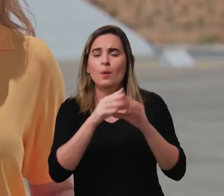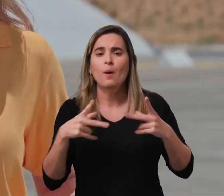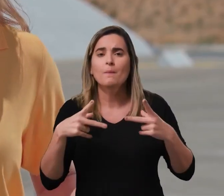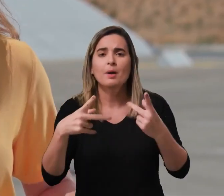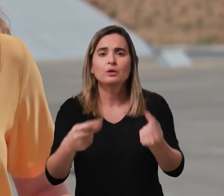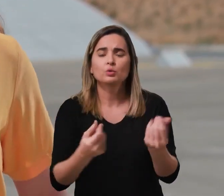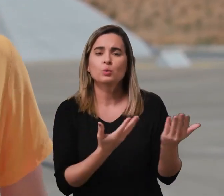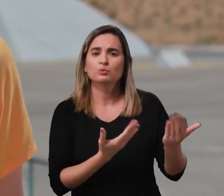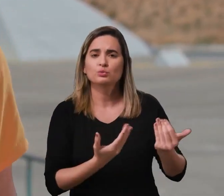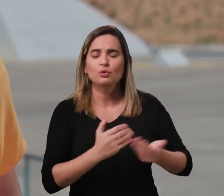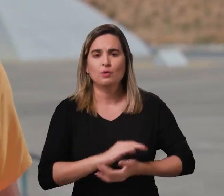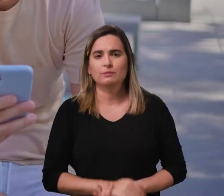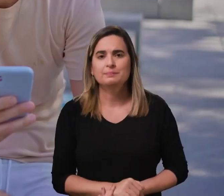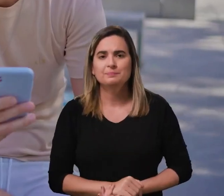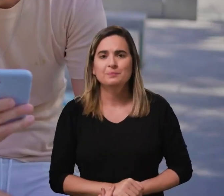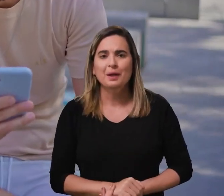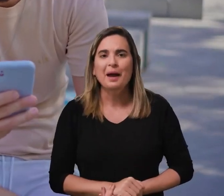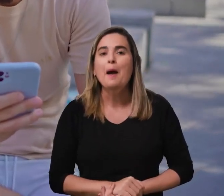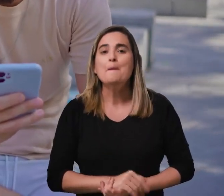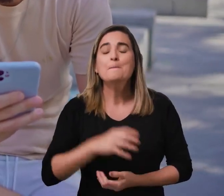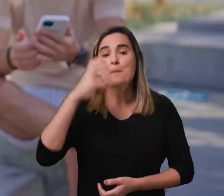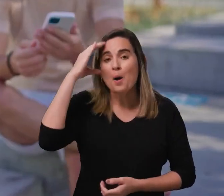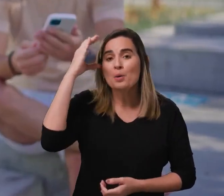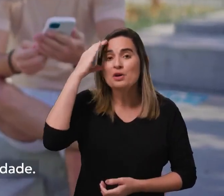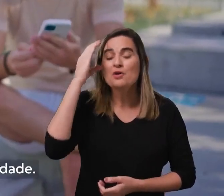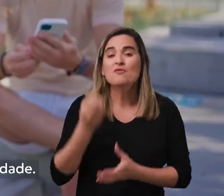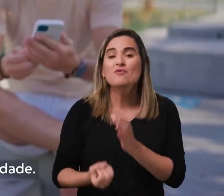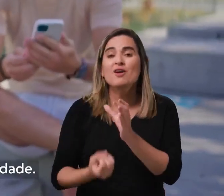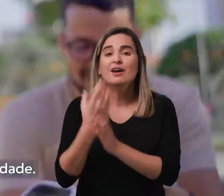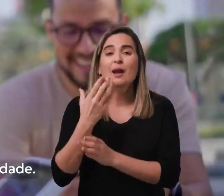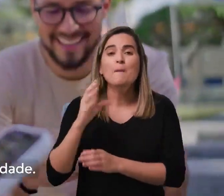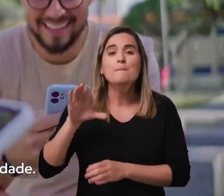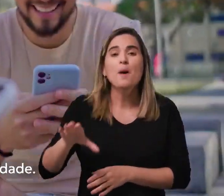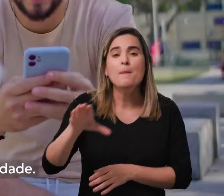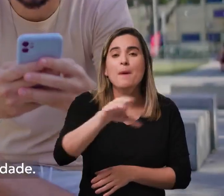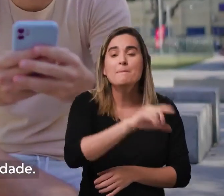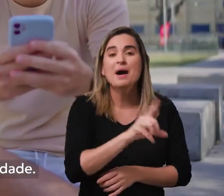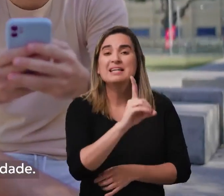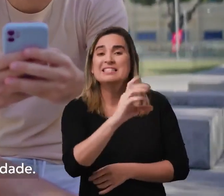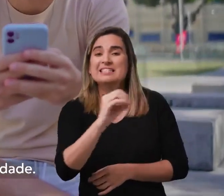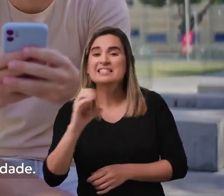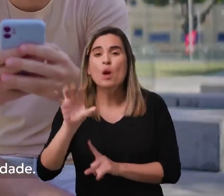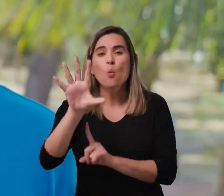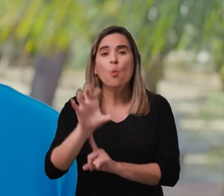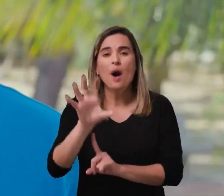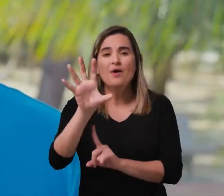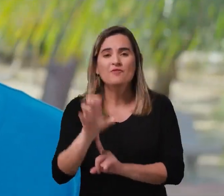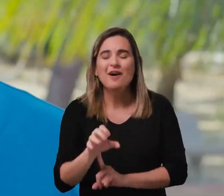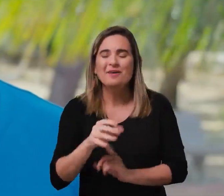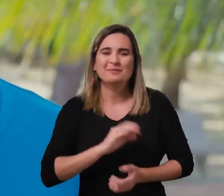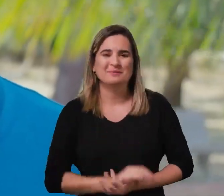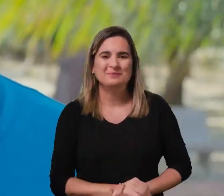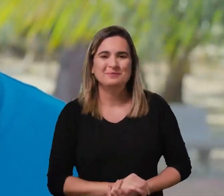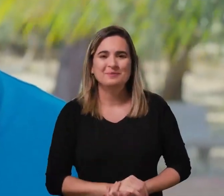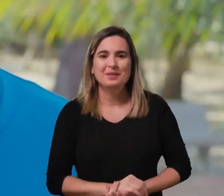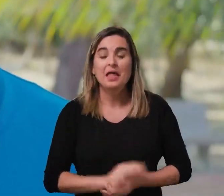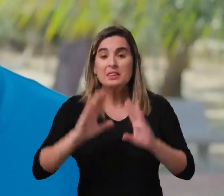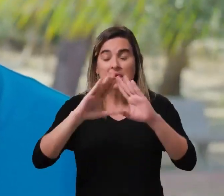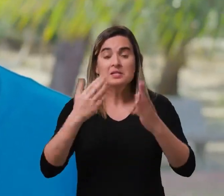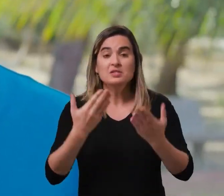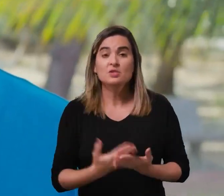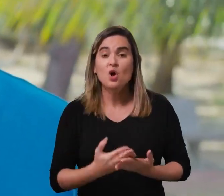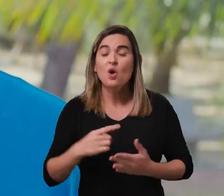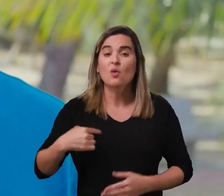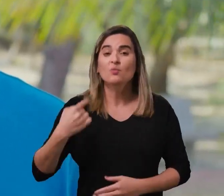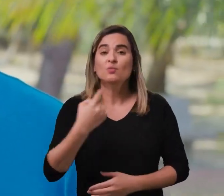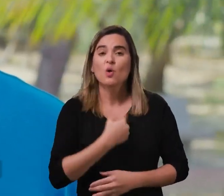todos. Paulinho vai implantar 100 pontos de Wi-Fi em espaços públicos por toda a cidade. Nas escolas, vamos